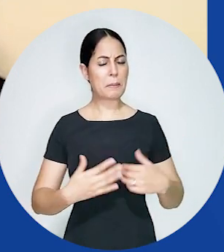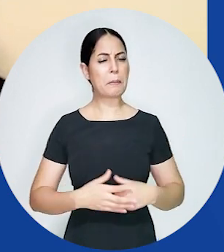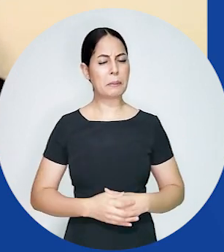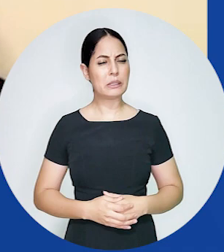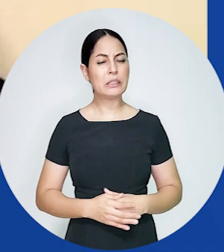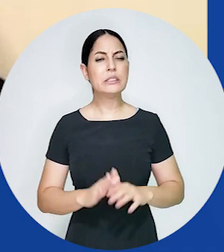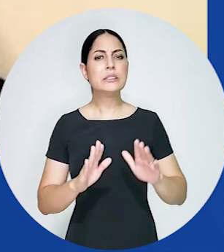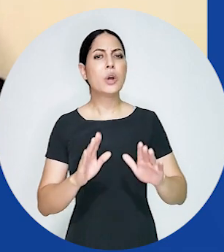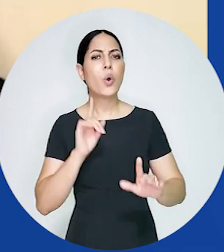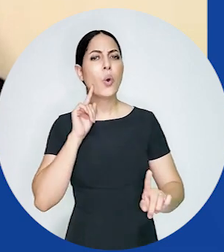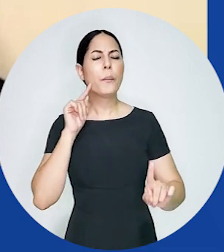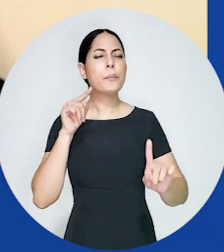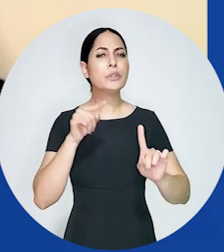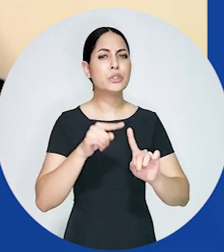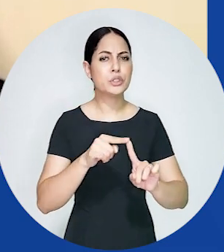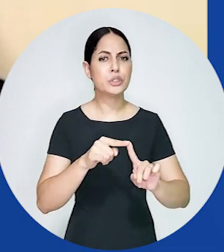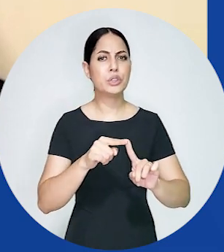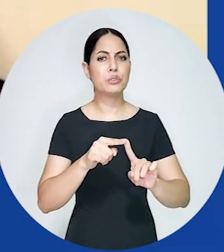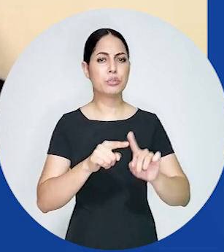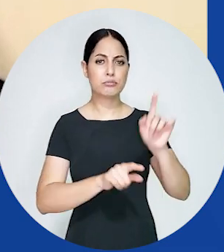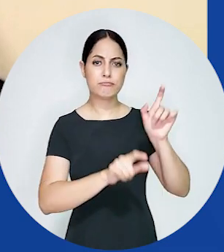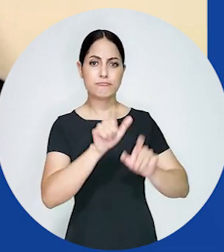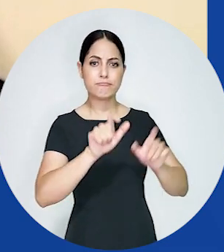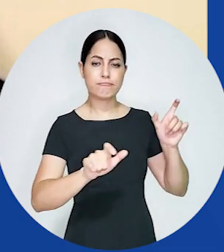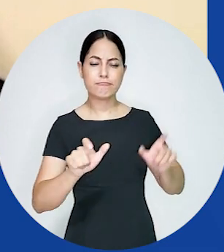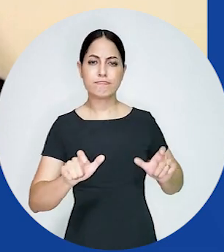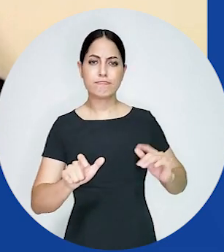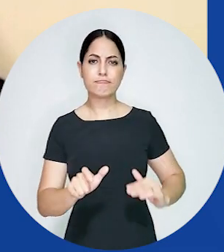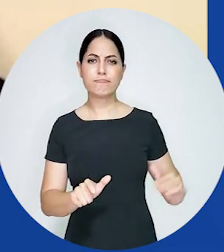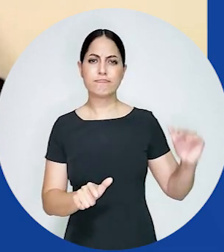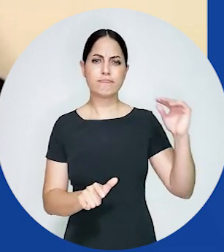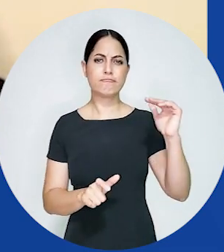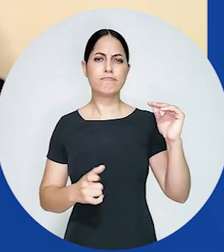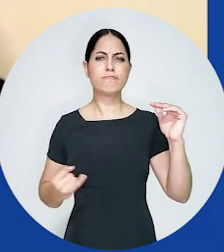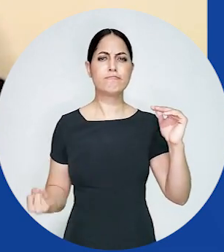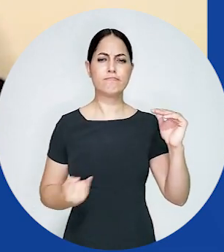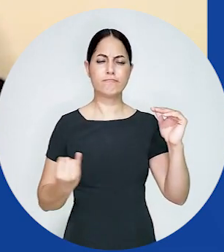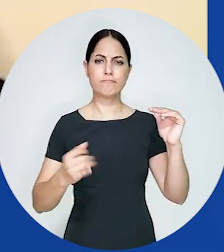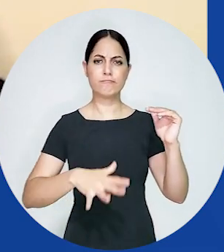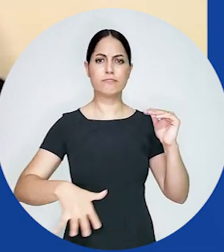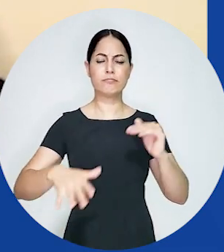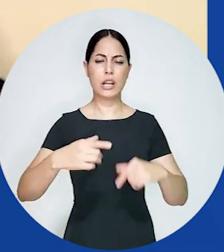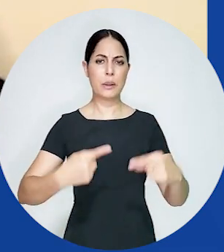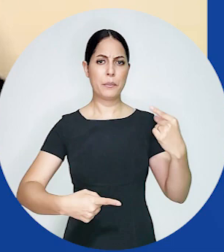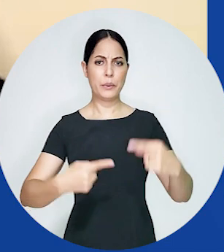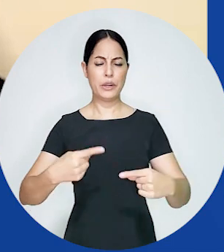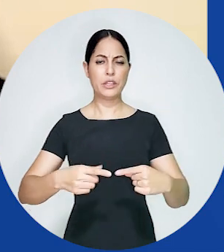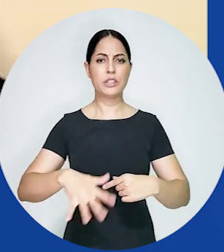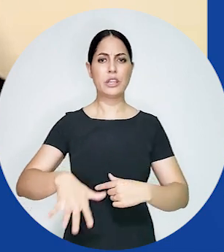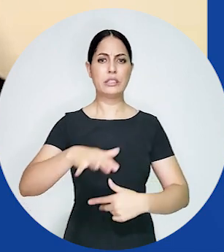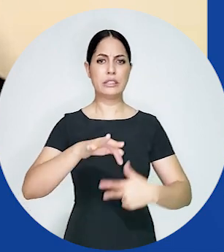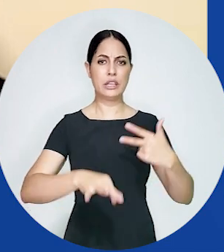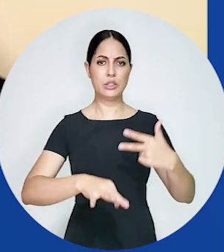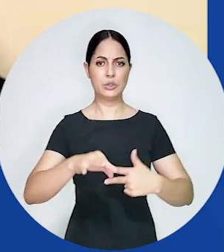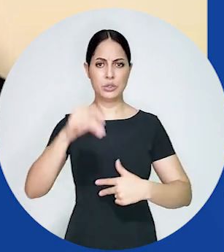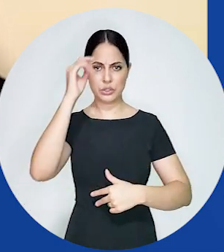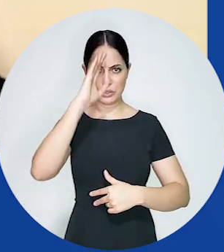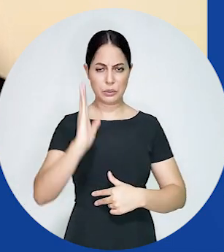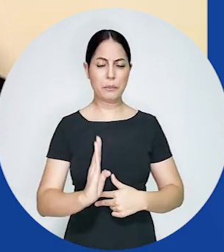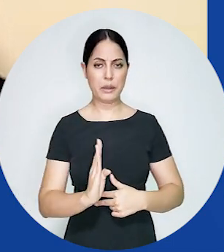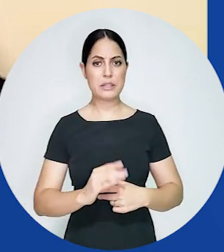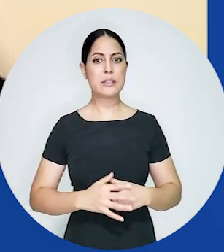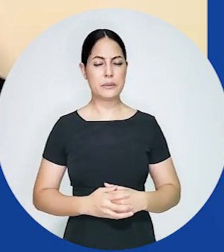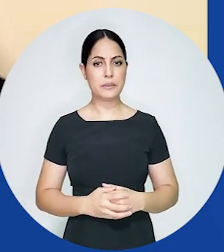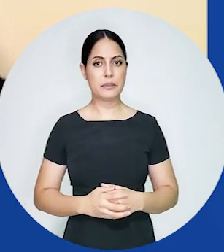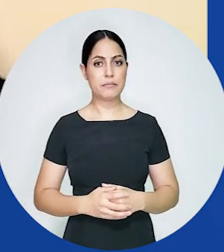conversa democrática, que busca conversar com os grandes atores, com os grandes personagens da vida